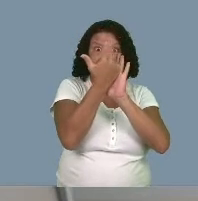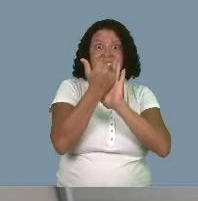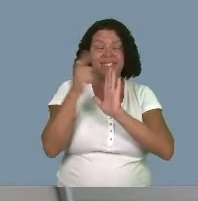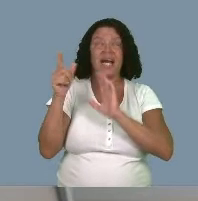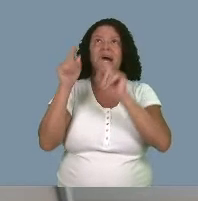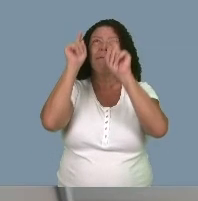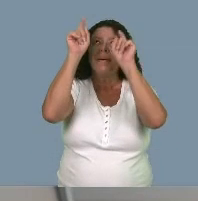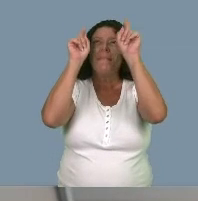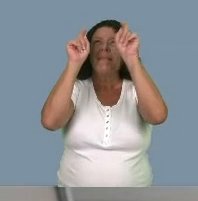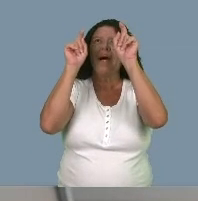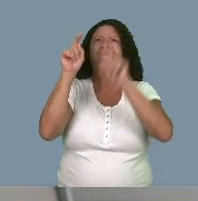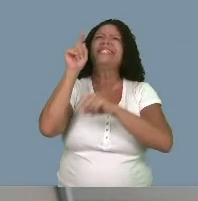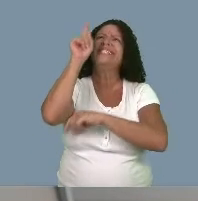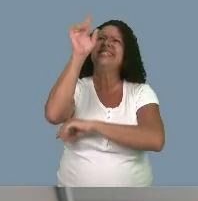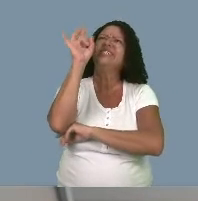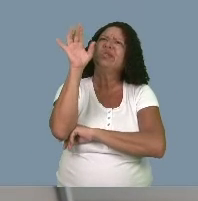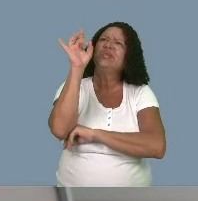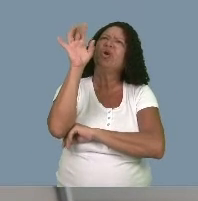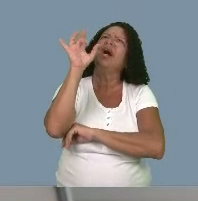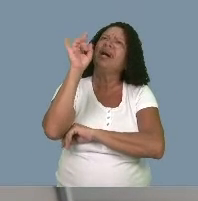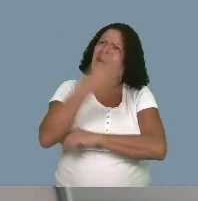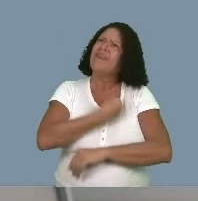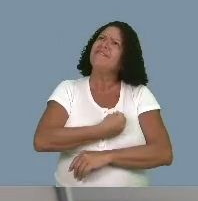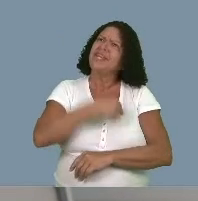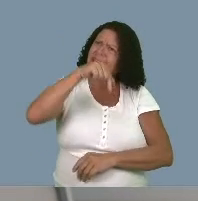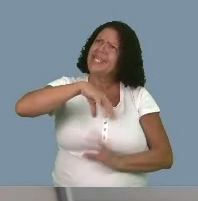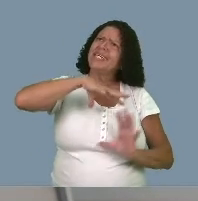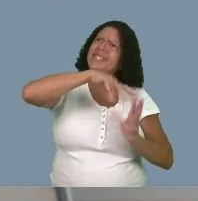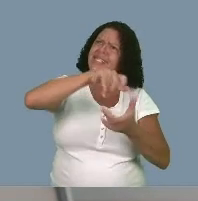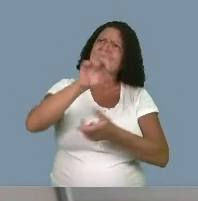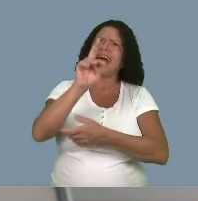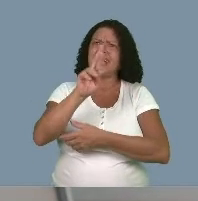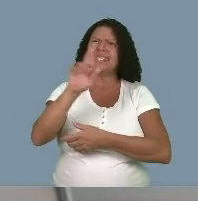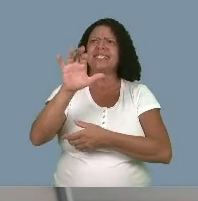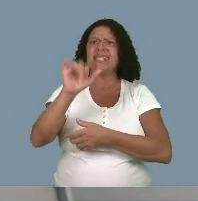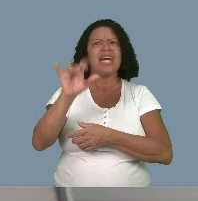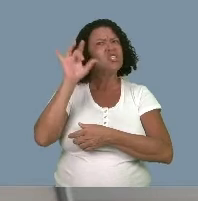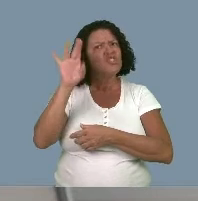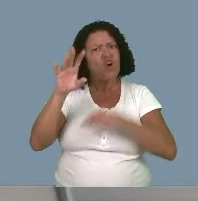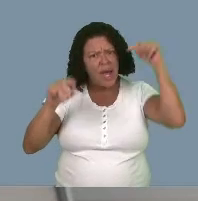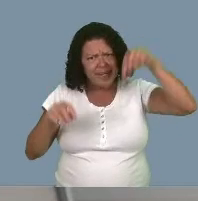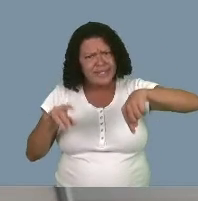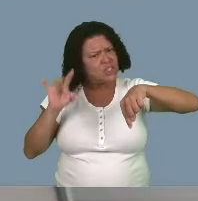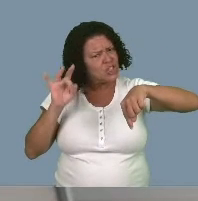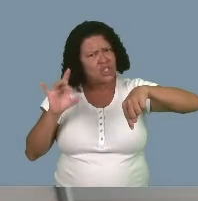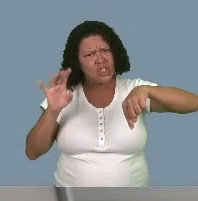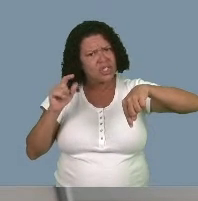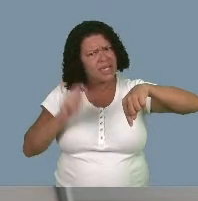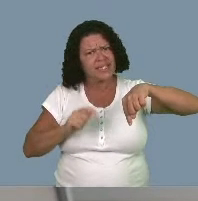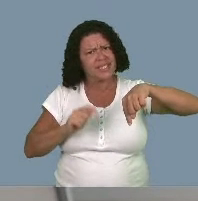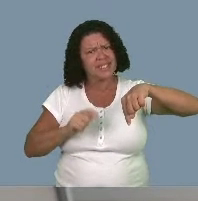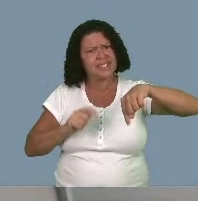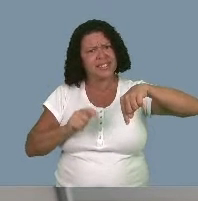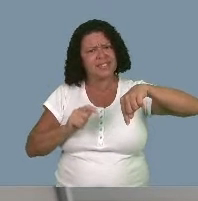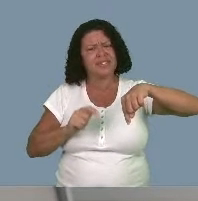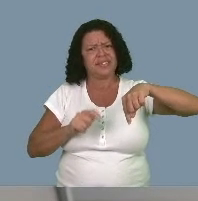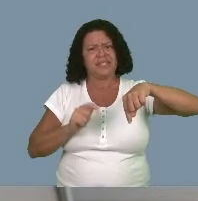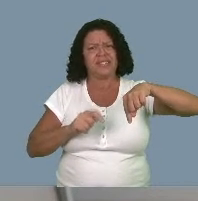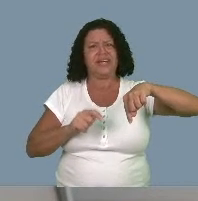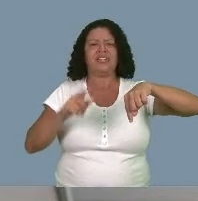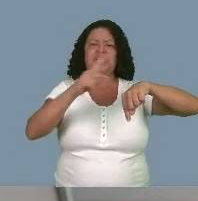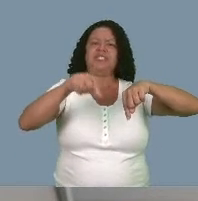a gente se pergunta, será que só existe realmente vida na Terra? Né? Será que só aqui tem vida inteligente,